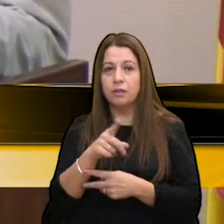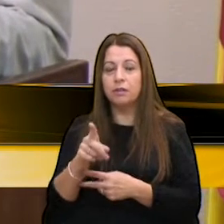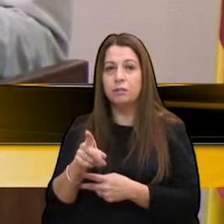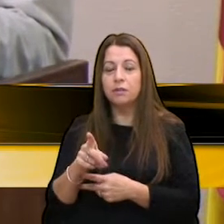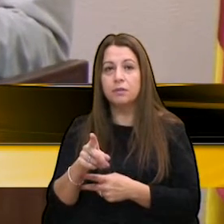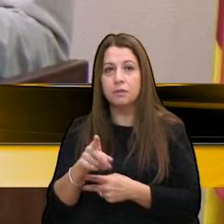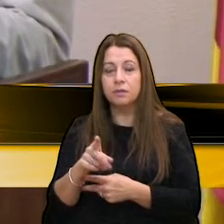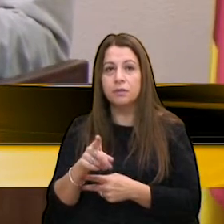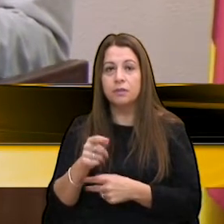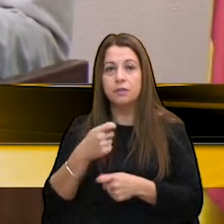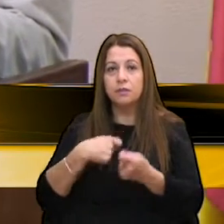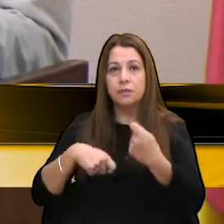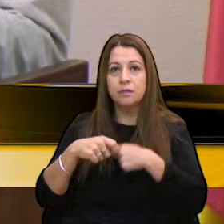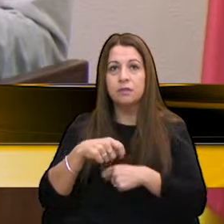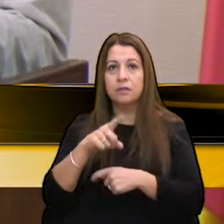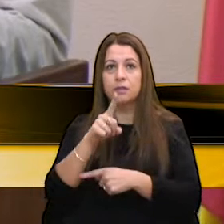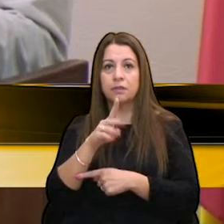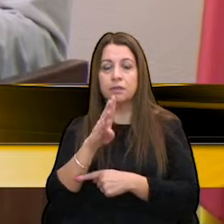próprio negócio, com